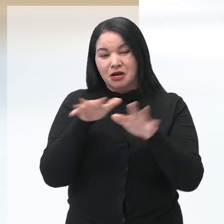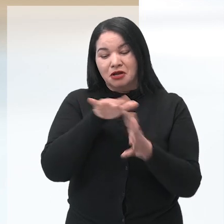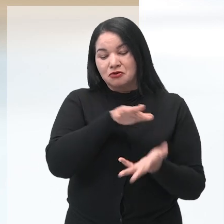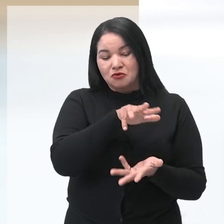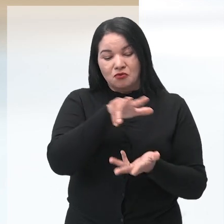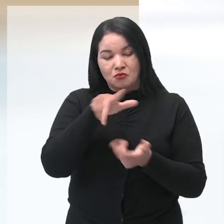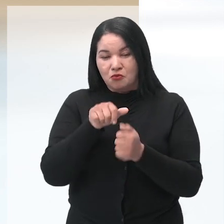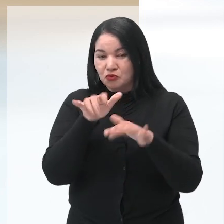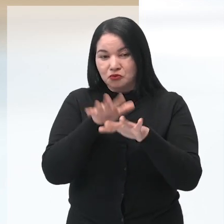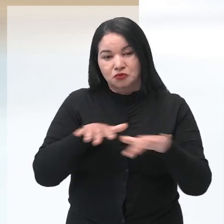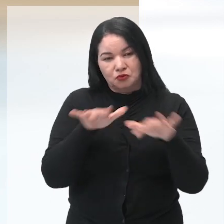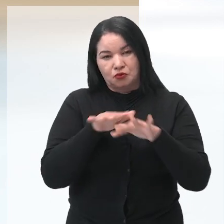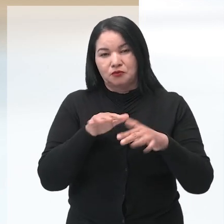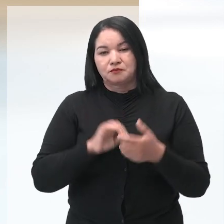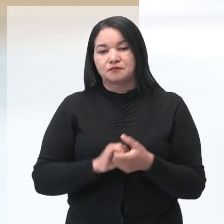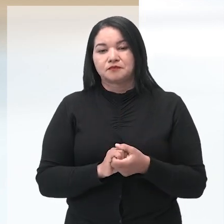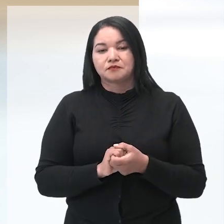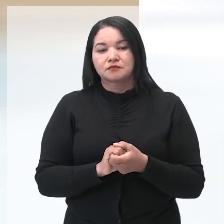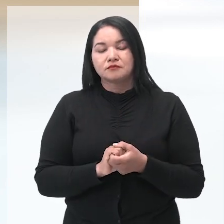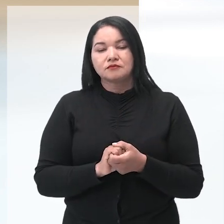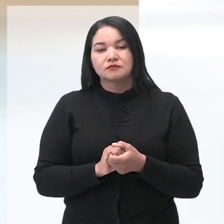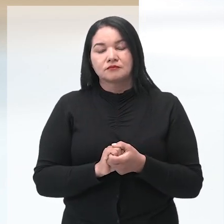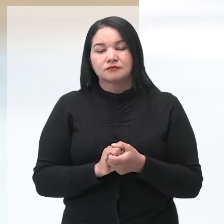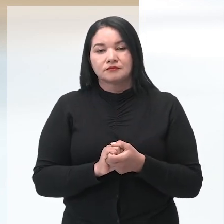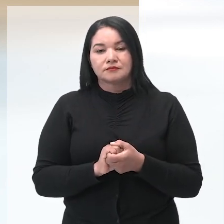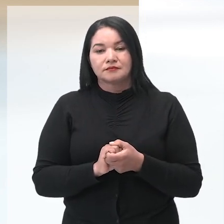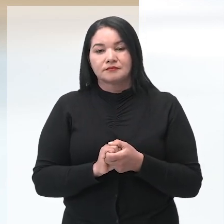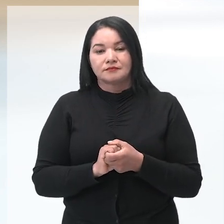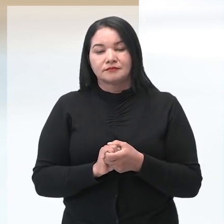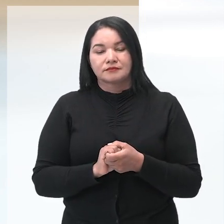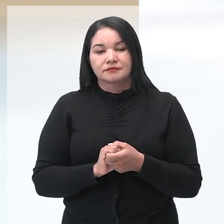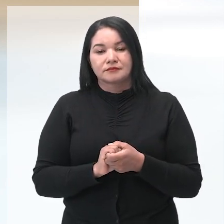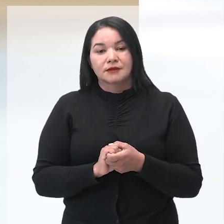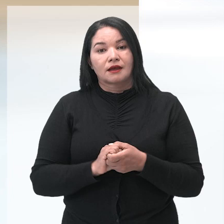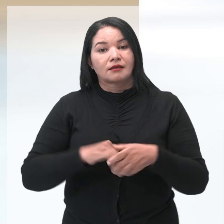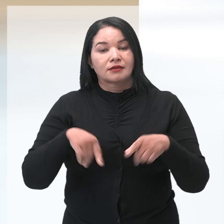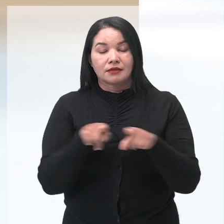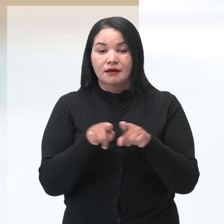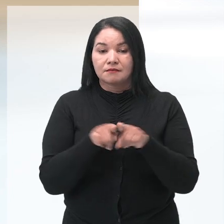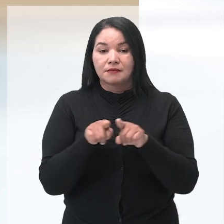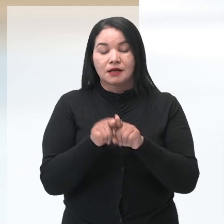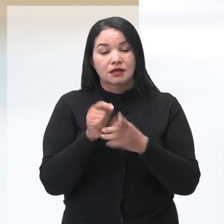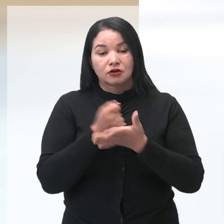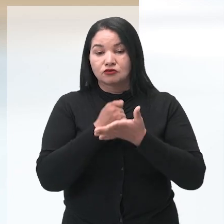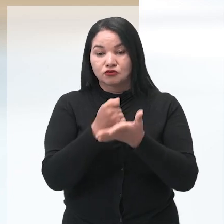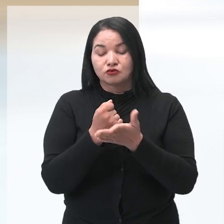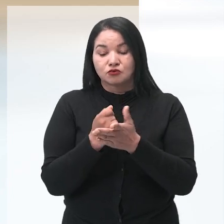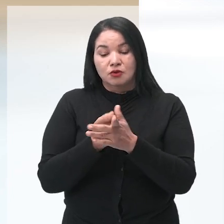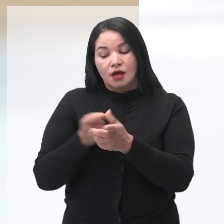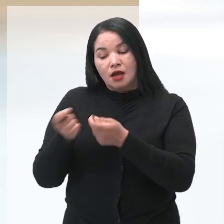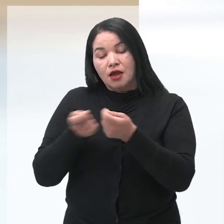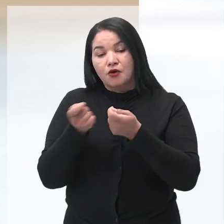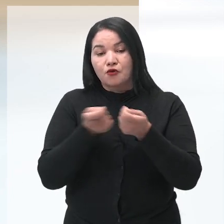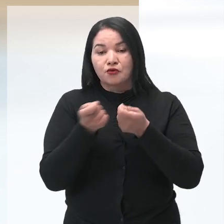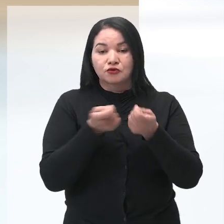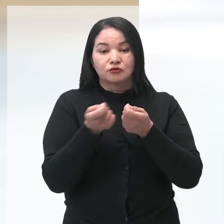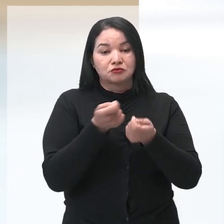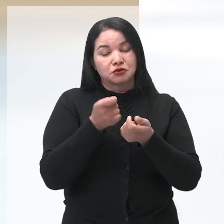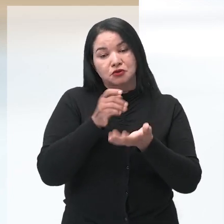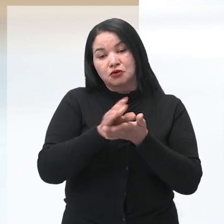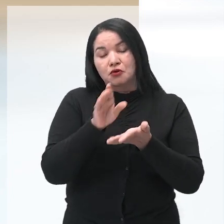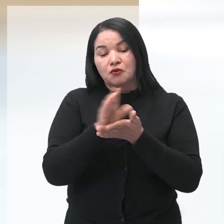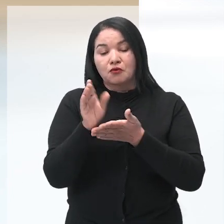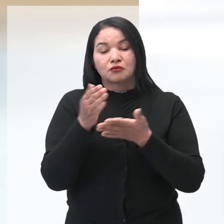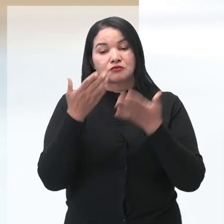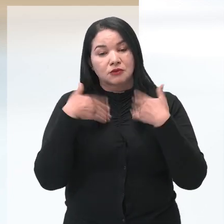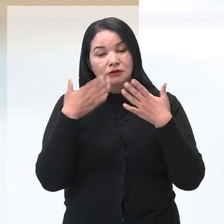um todo. Assim como, né, a economia de recursos naturais. A